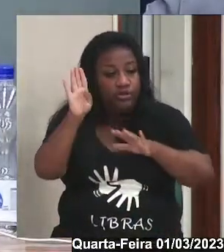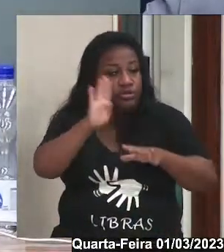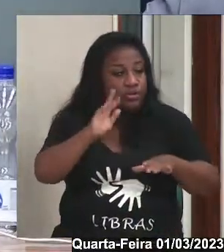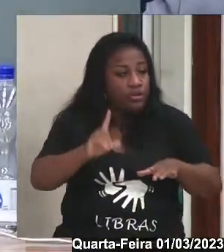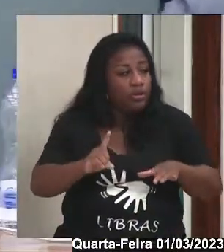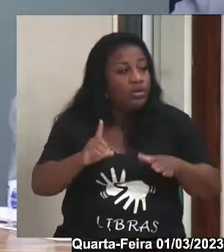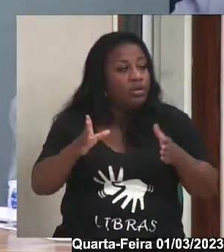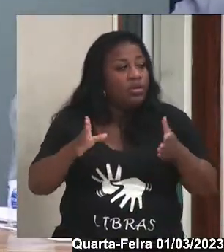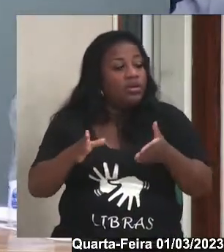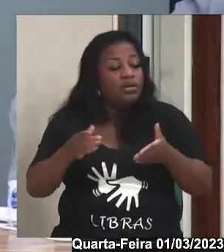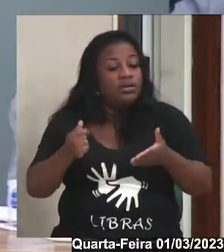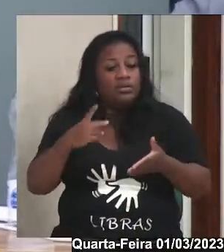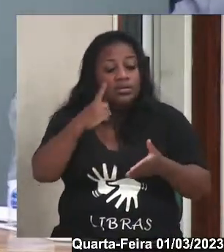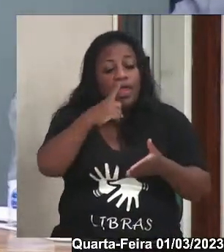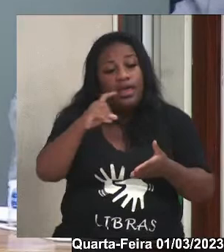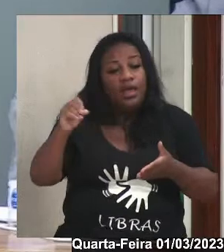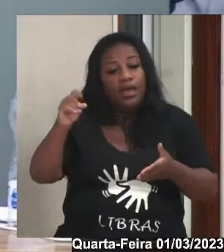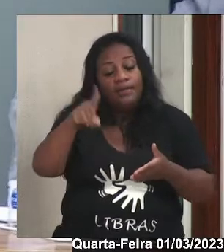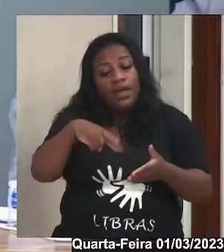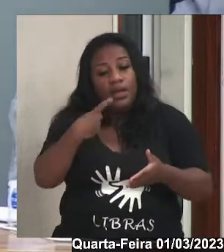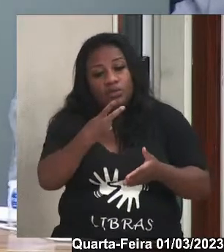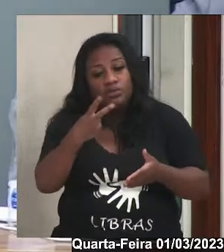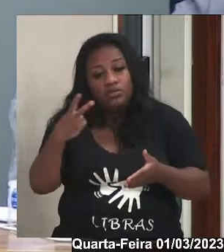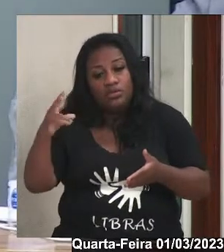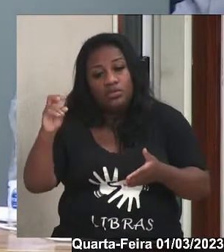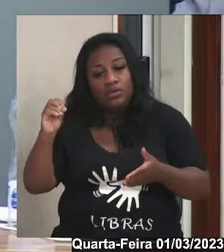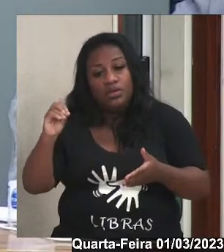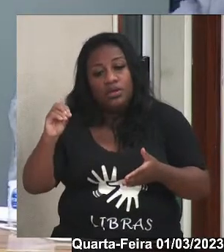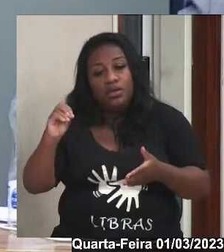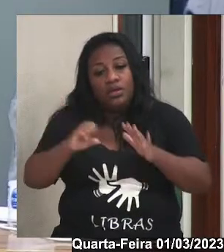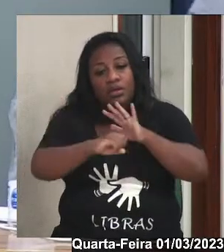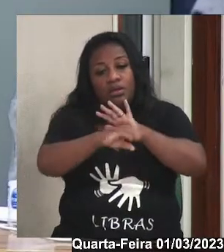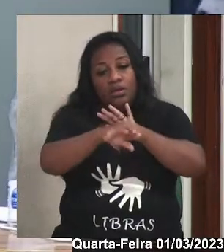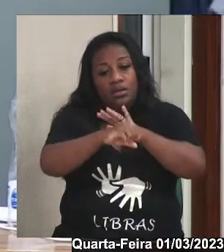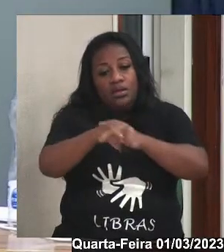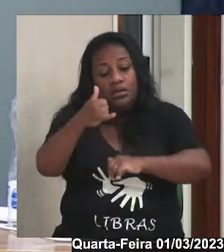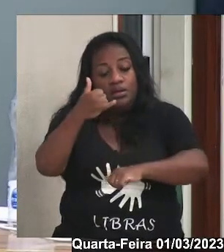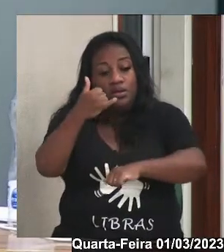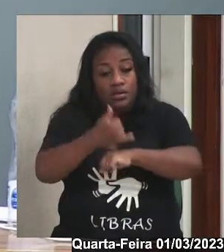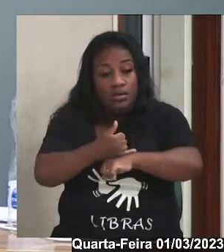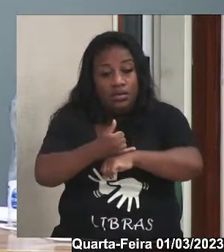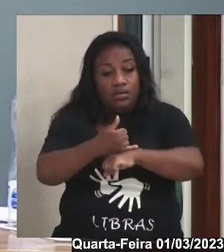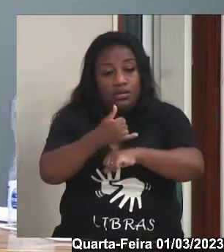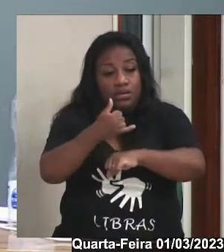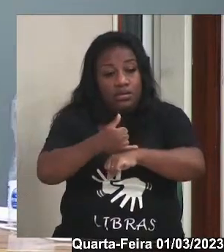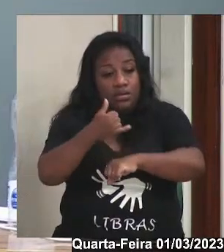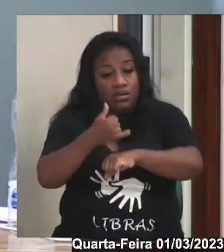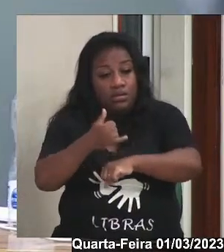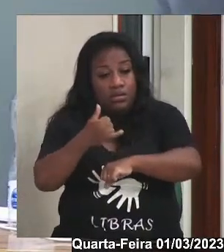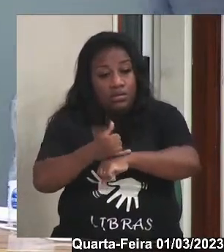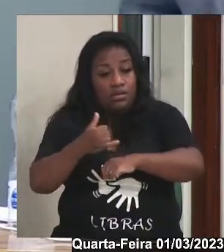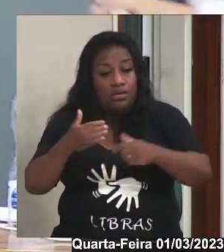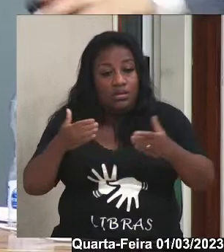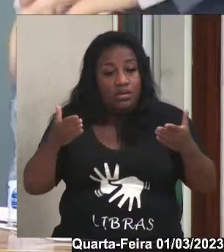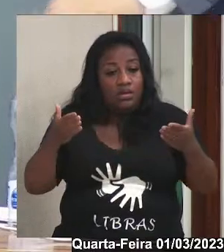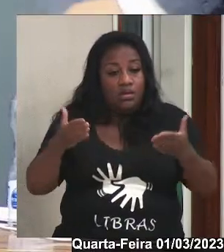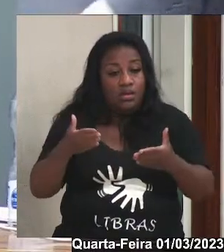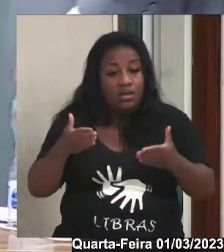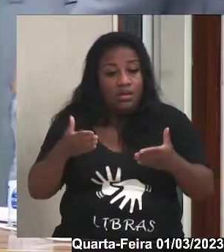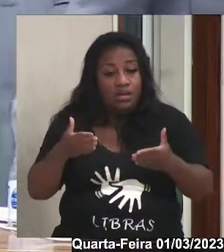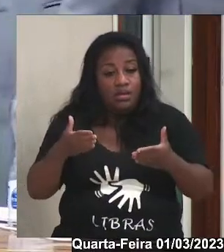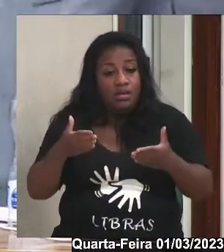vereador Betinho. Indicação 10/2023. Indica ao chefe do Poder Executivo Municipal que seja efetuado estudo para